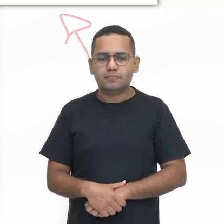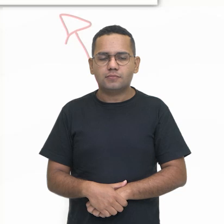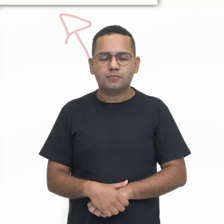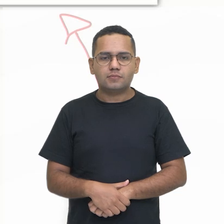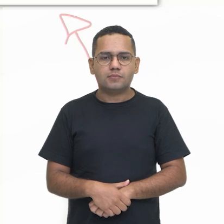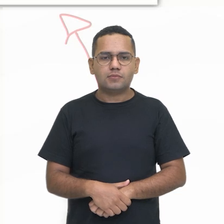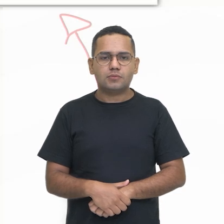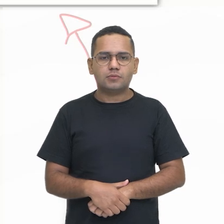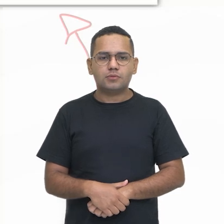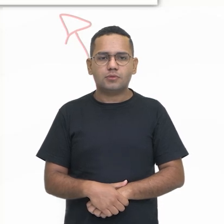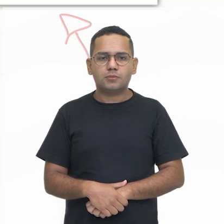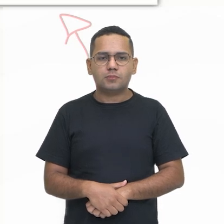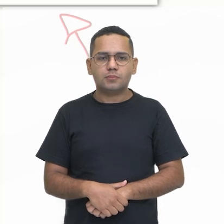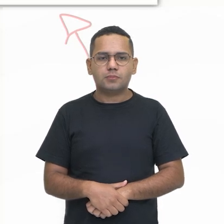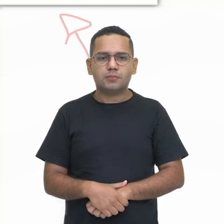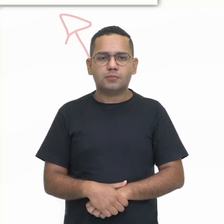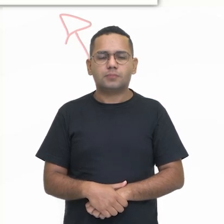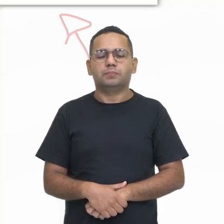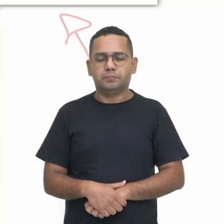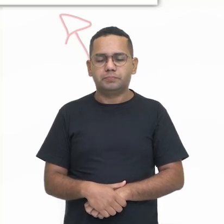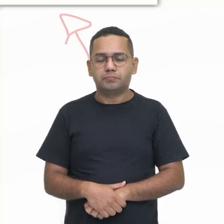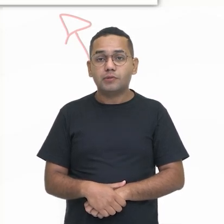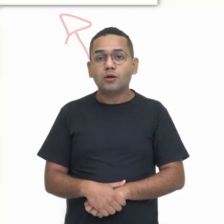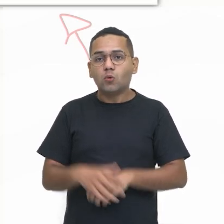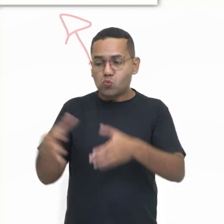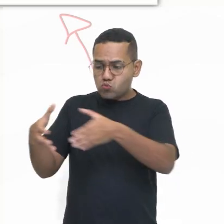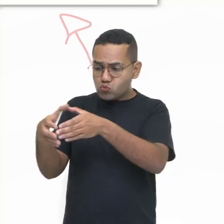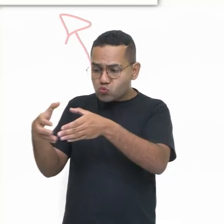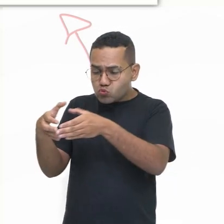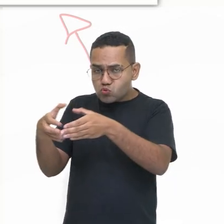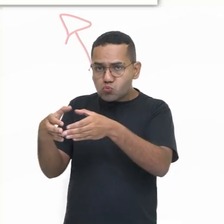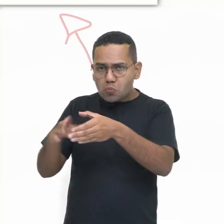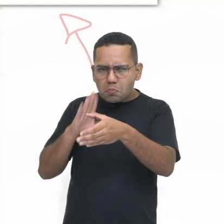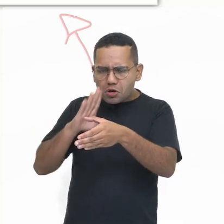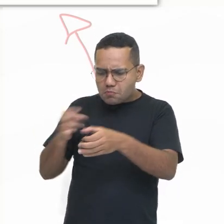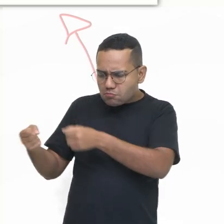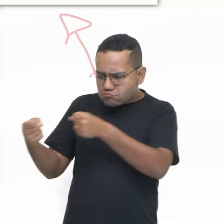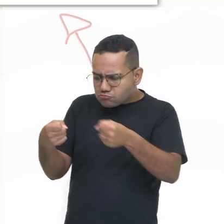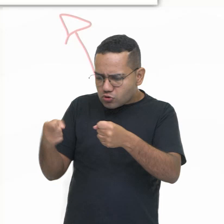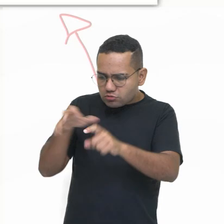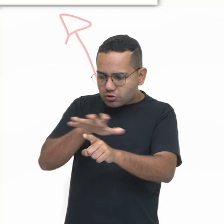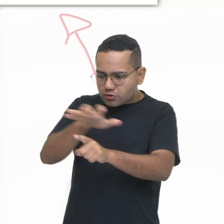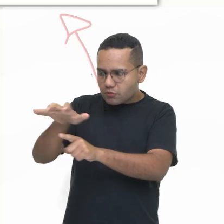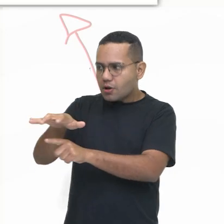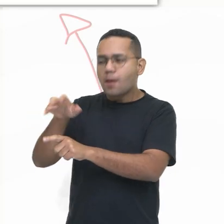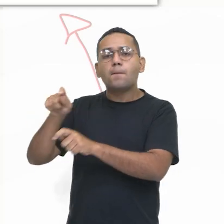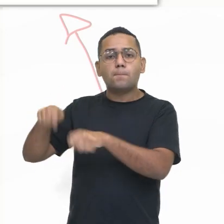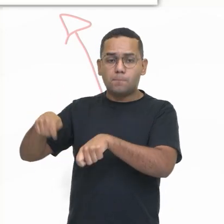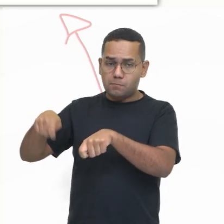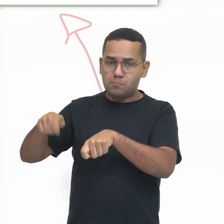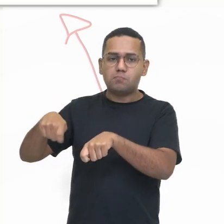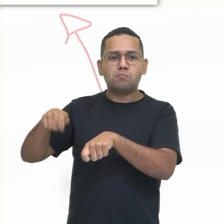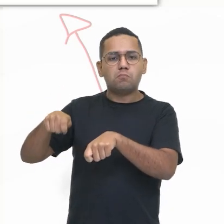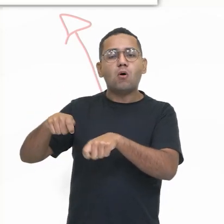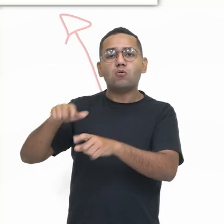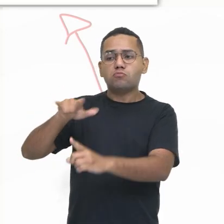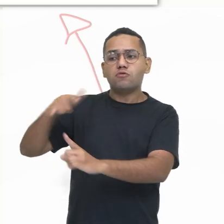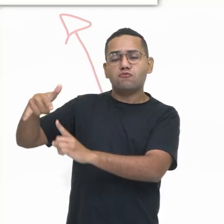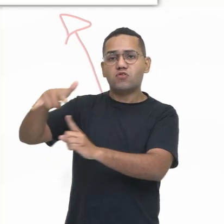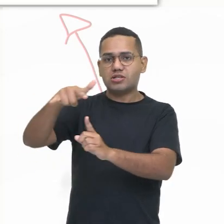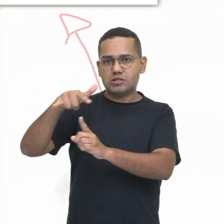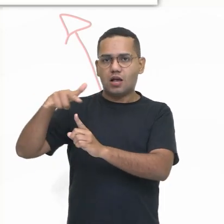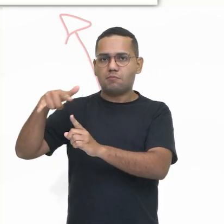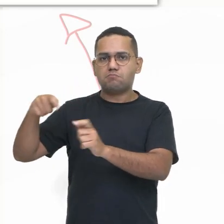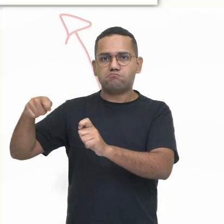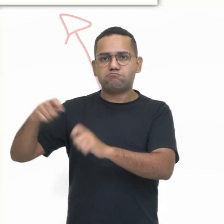influência das ideias formuladas pelo poder dominante. Olha só que interessante isso daí. Isso é